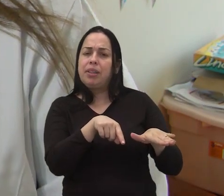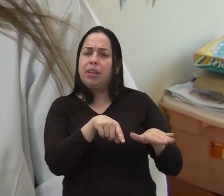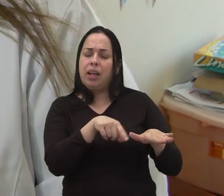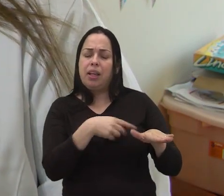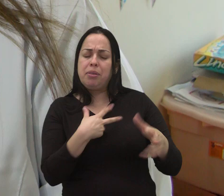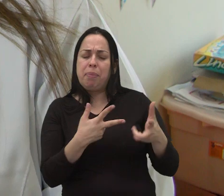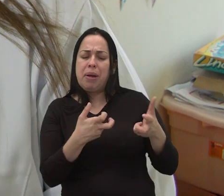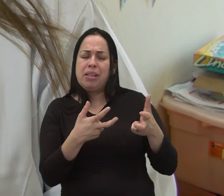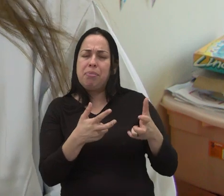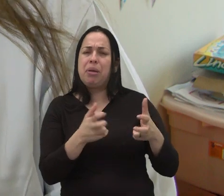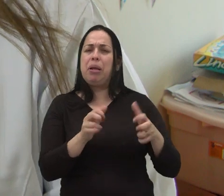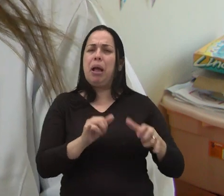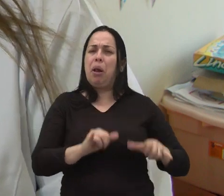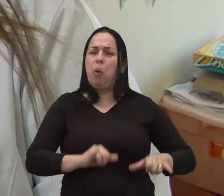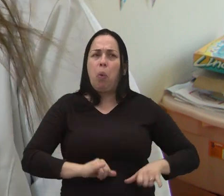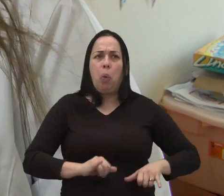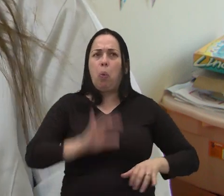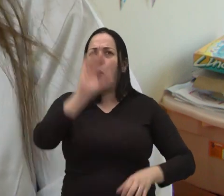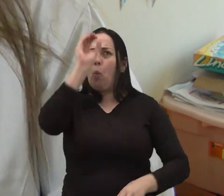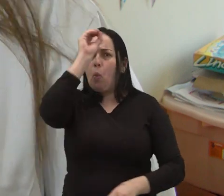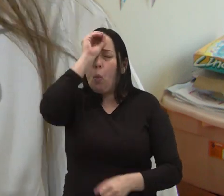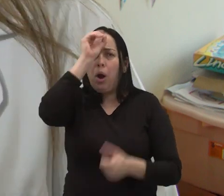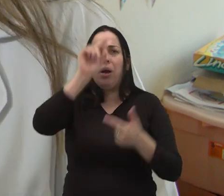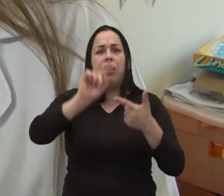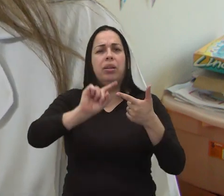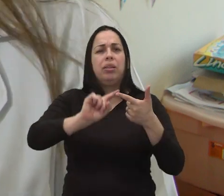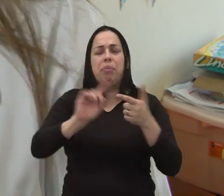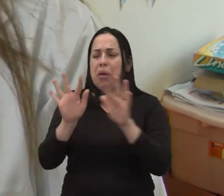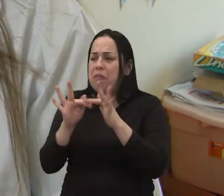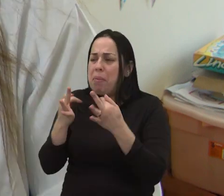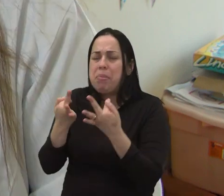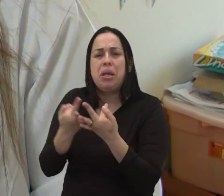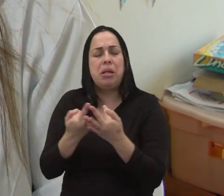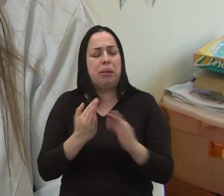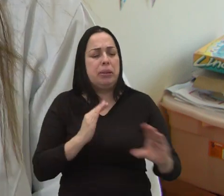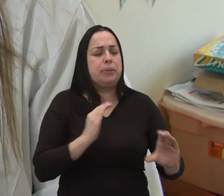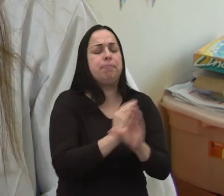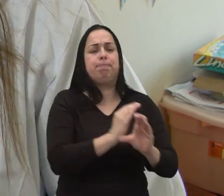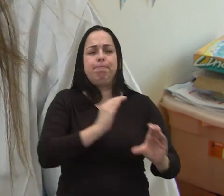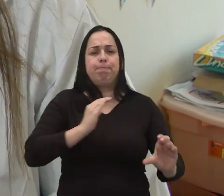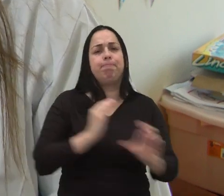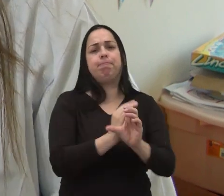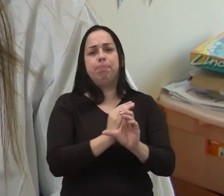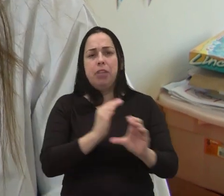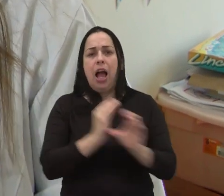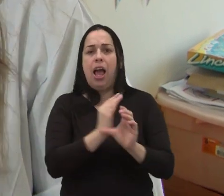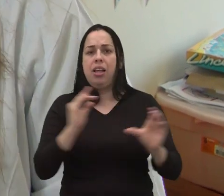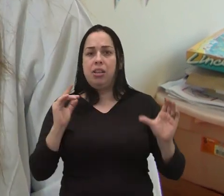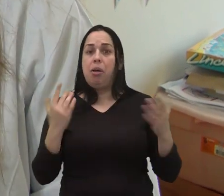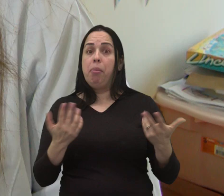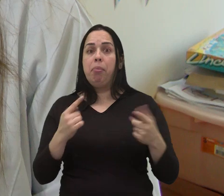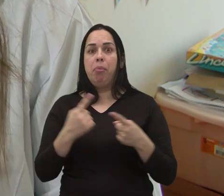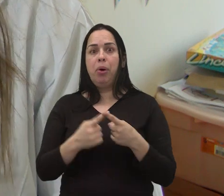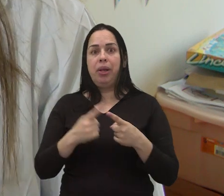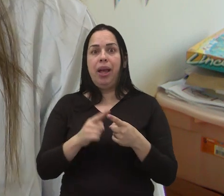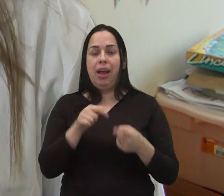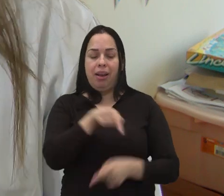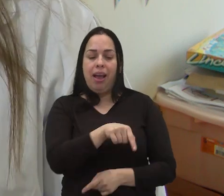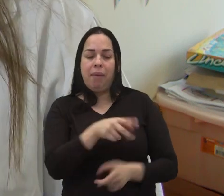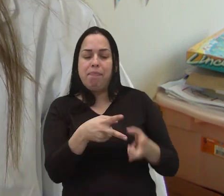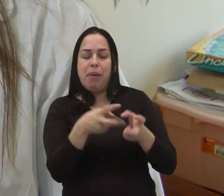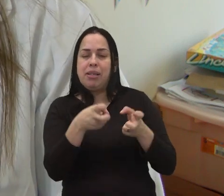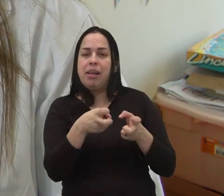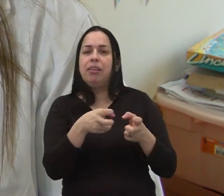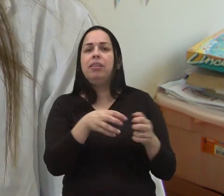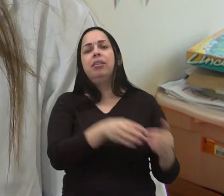um sofrimento, né, da parte tanto da criança quanto da família, nessa comunicação, porque existe esse transtorno